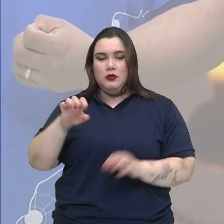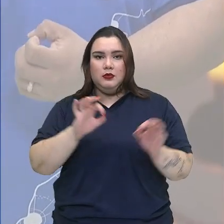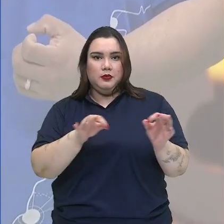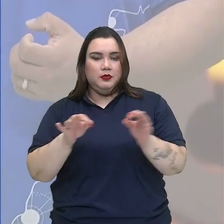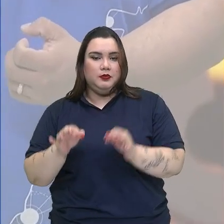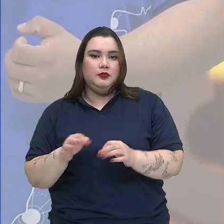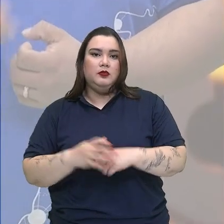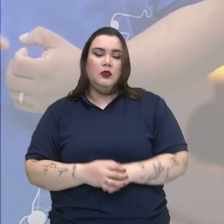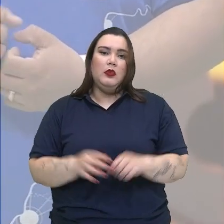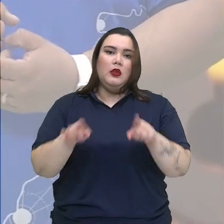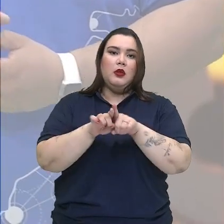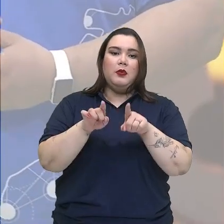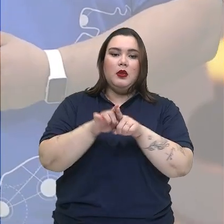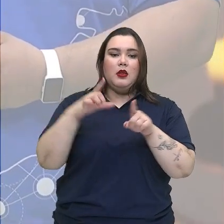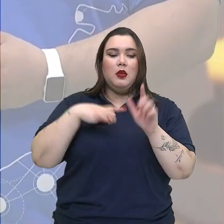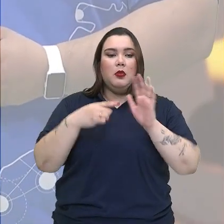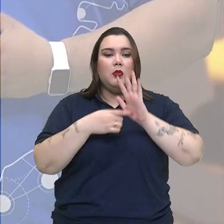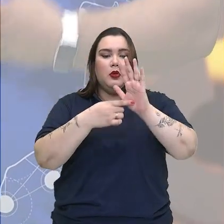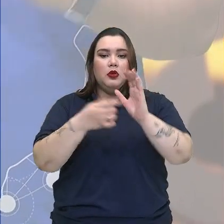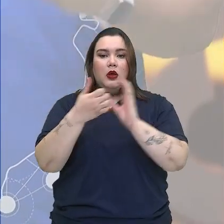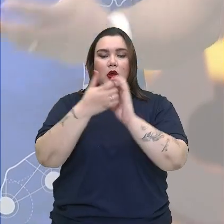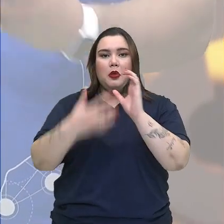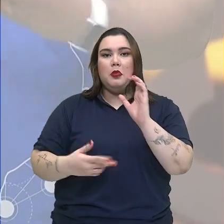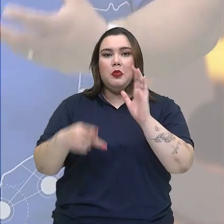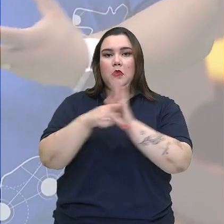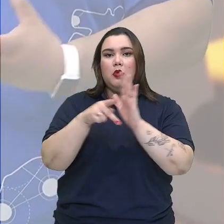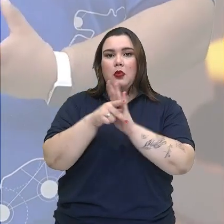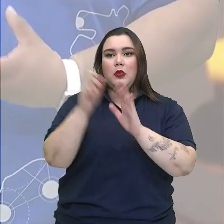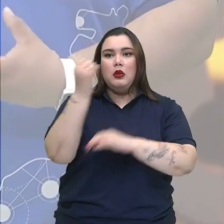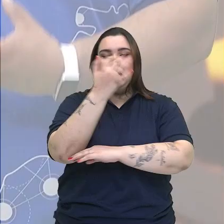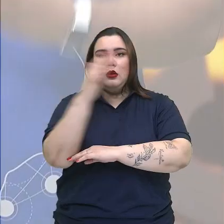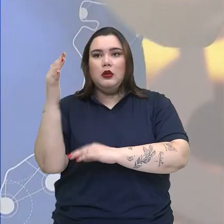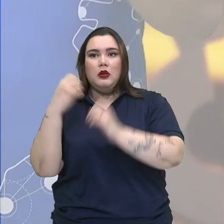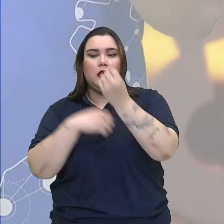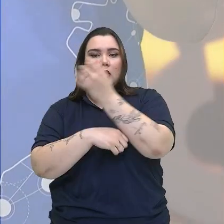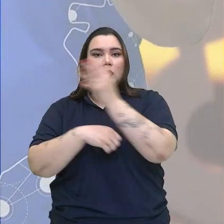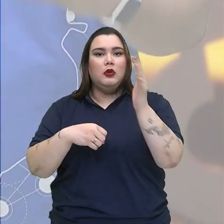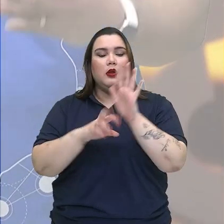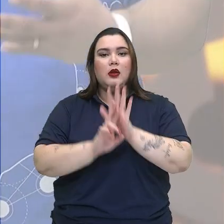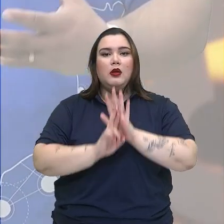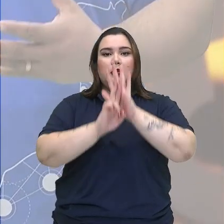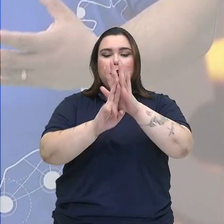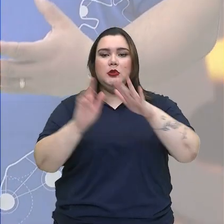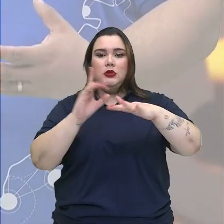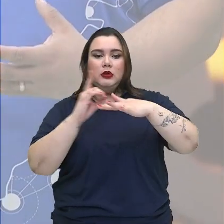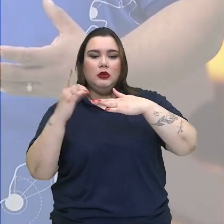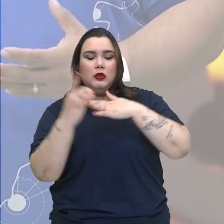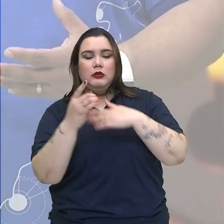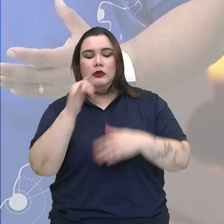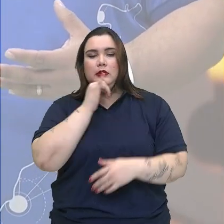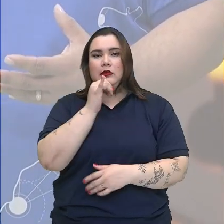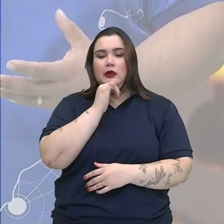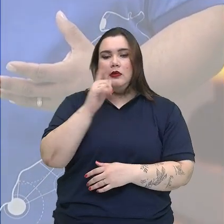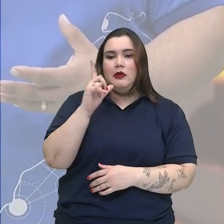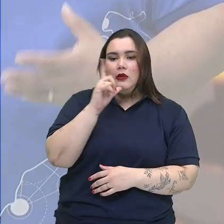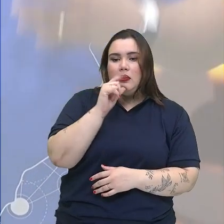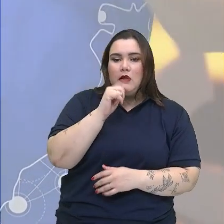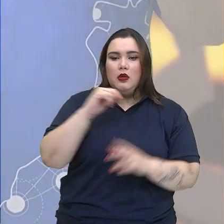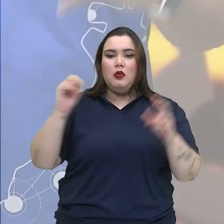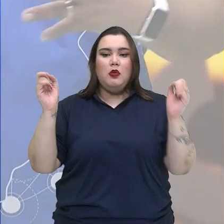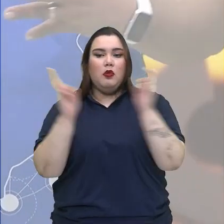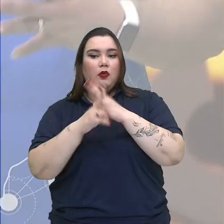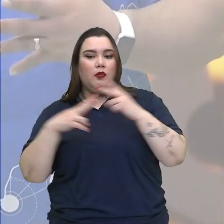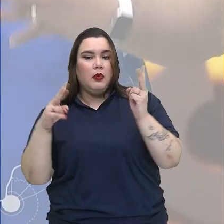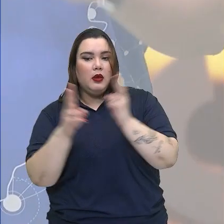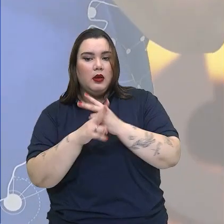ligadas a elementos da natureza que representavam a divindade, como a água, como o vento,